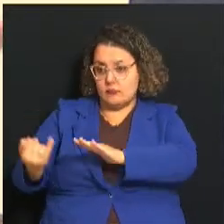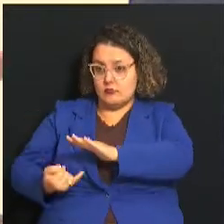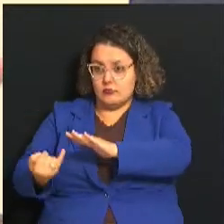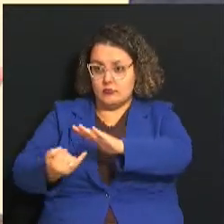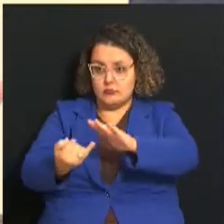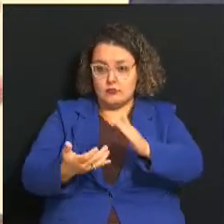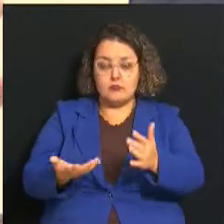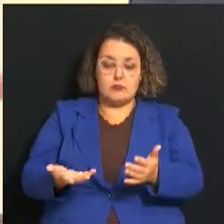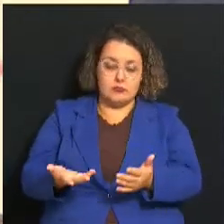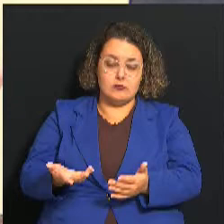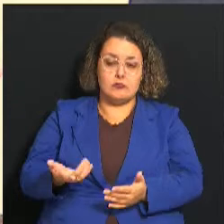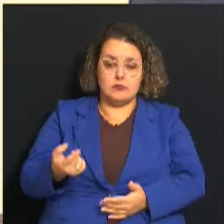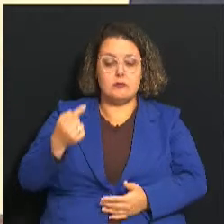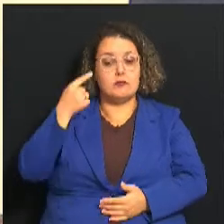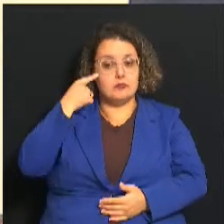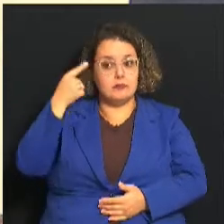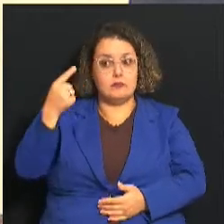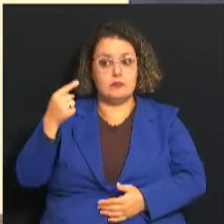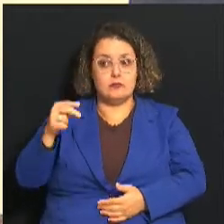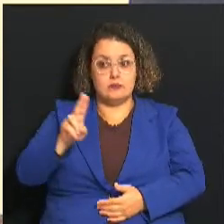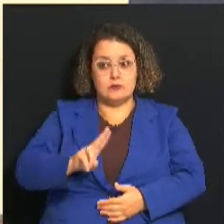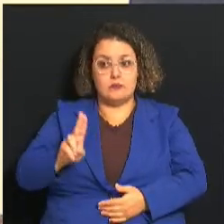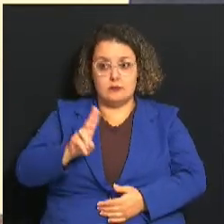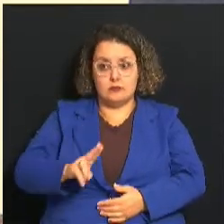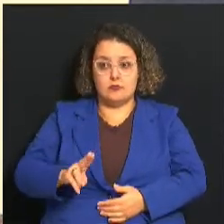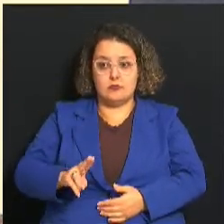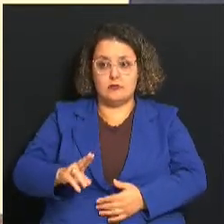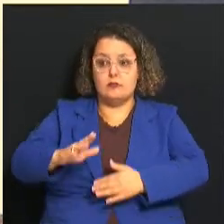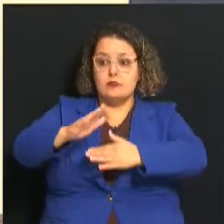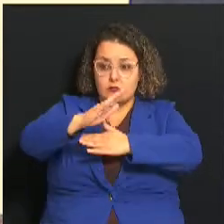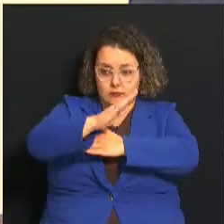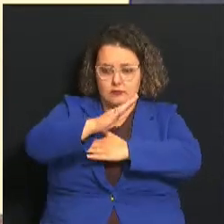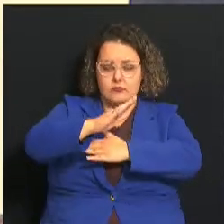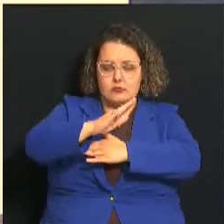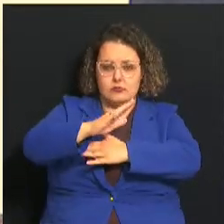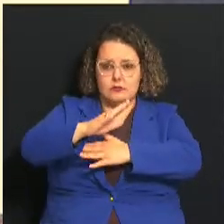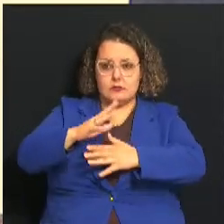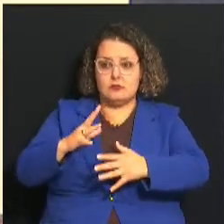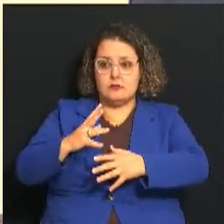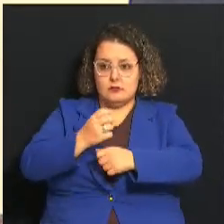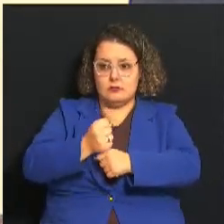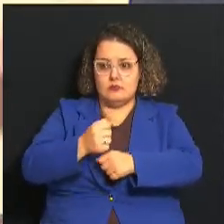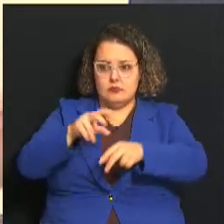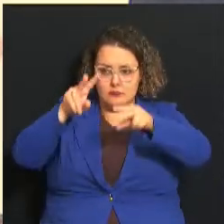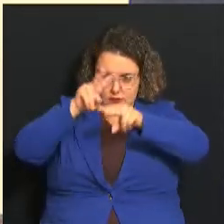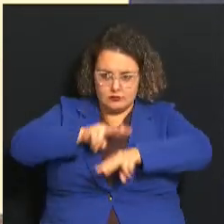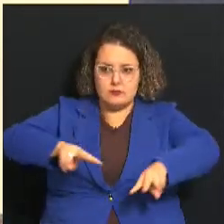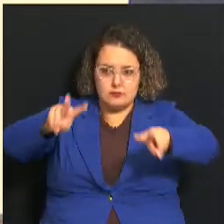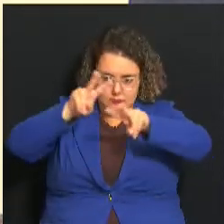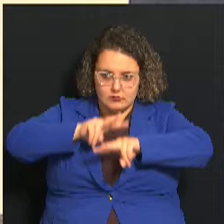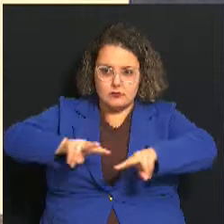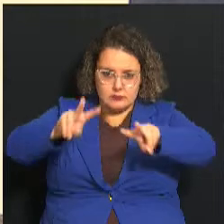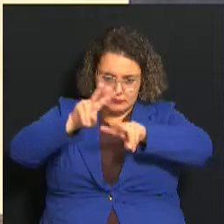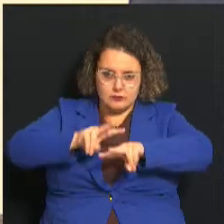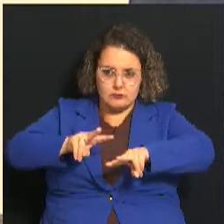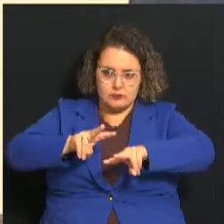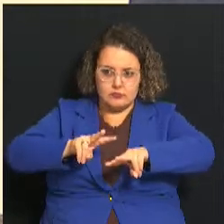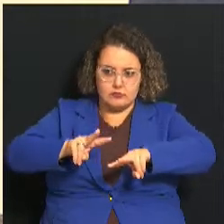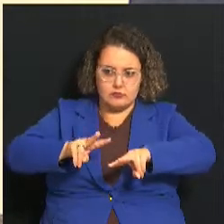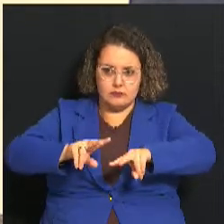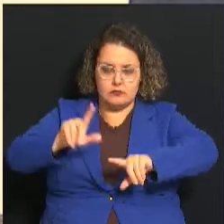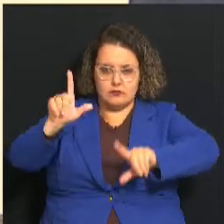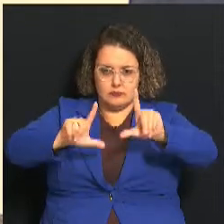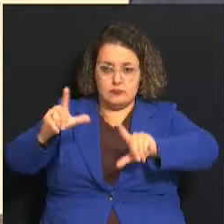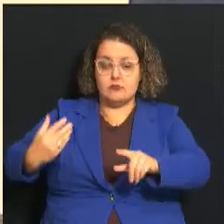ideia é usar esse plenário, né, a casa, a força do legislativo, inclusive a visibilidade. Nós estamos transmitindo ao